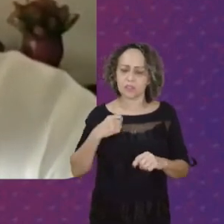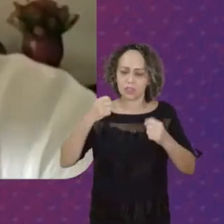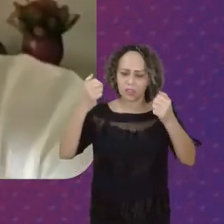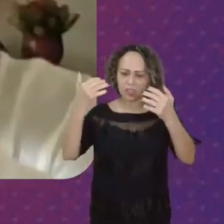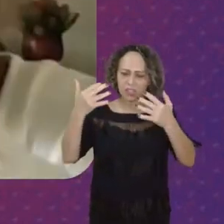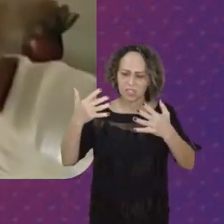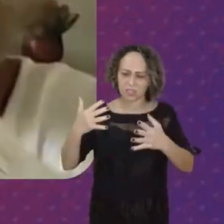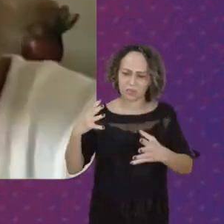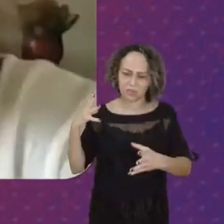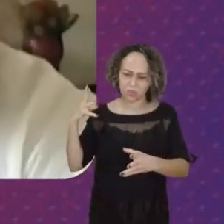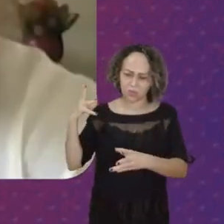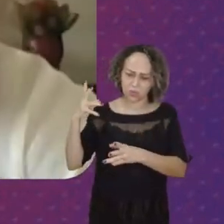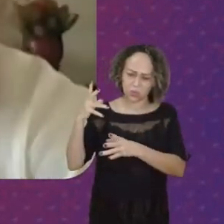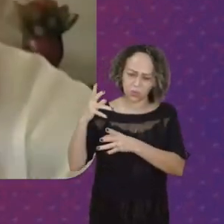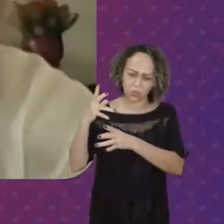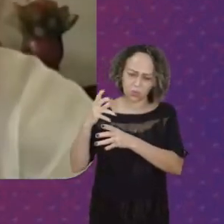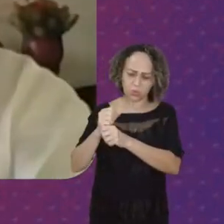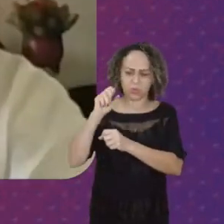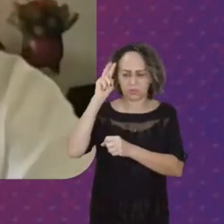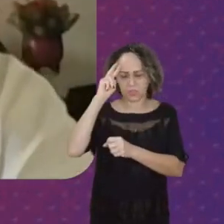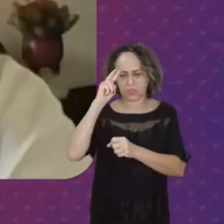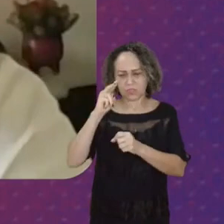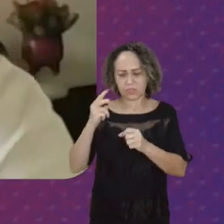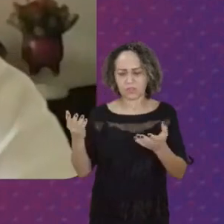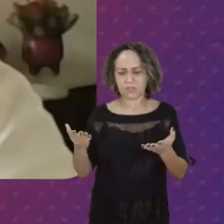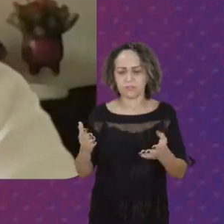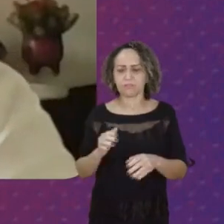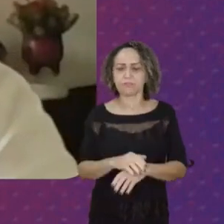resgate aqui. Para fechar,